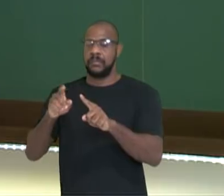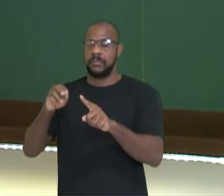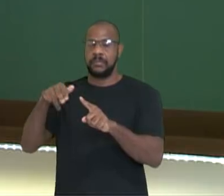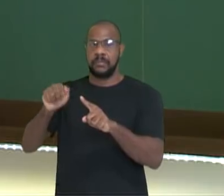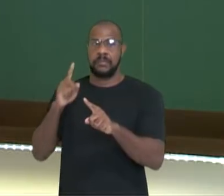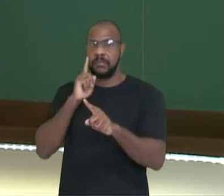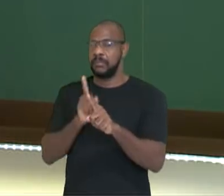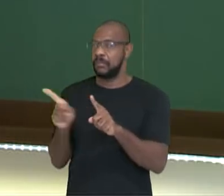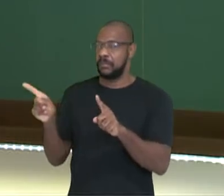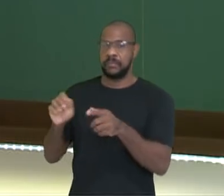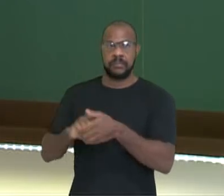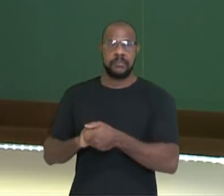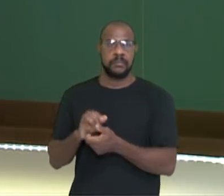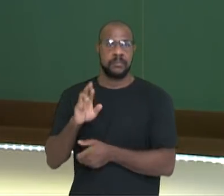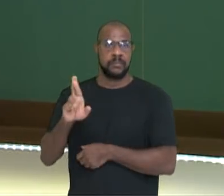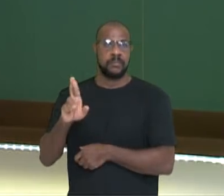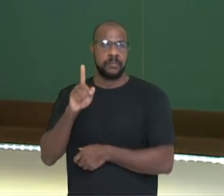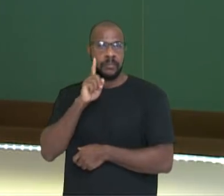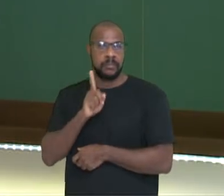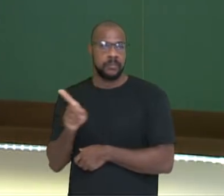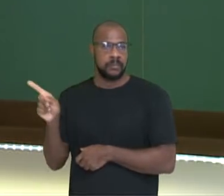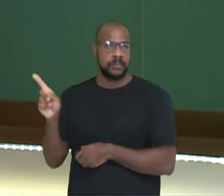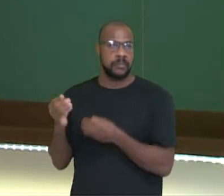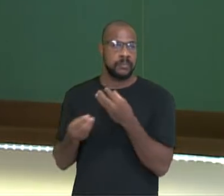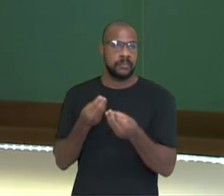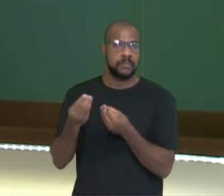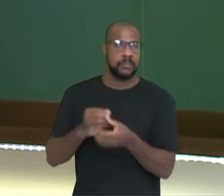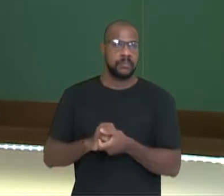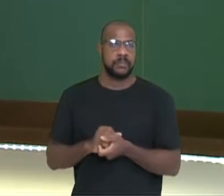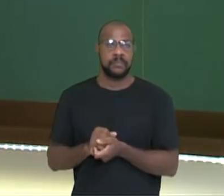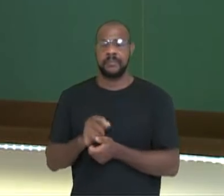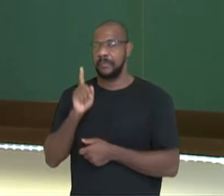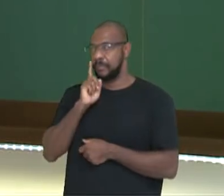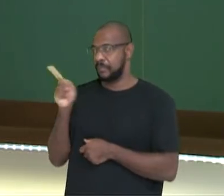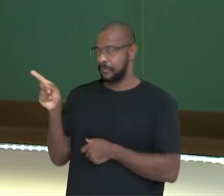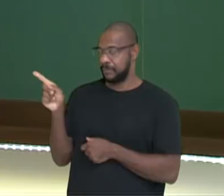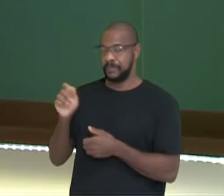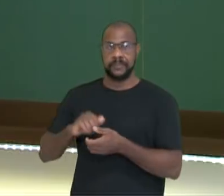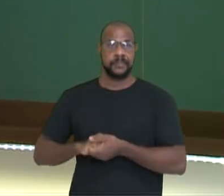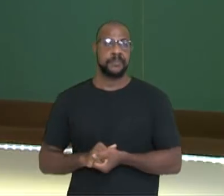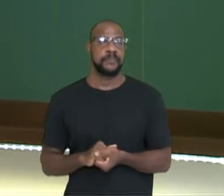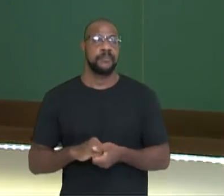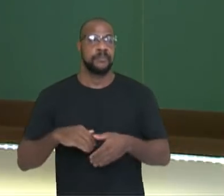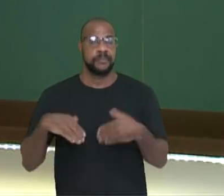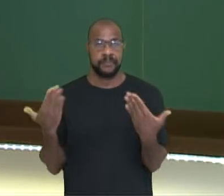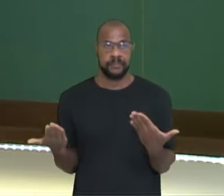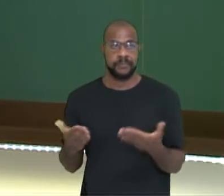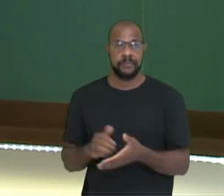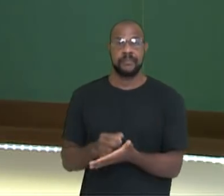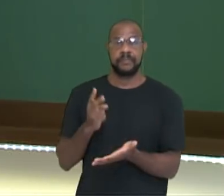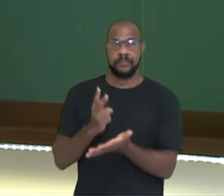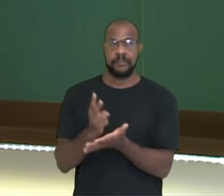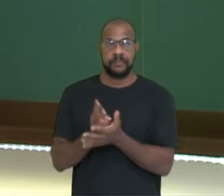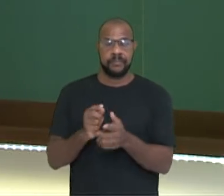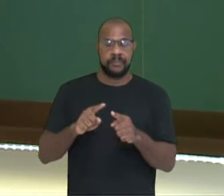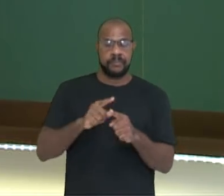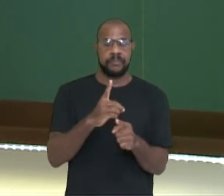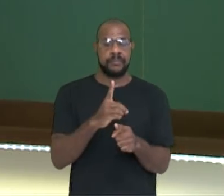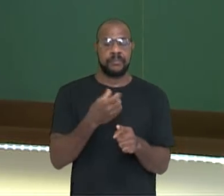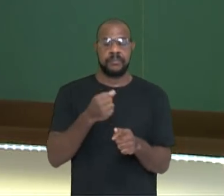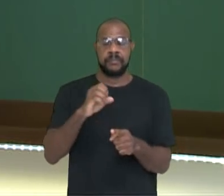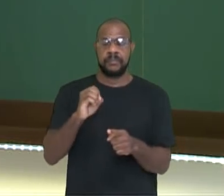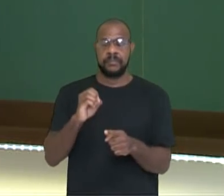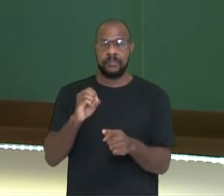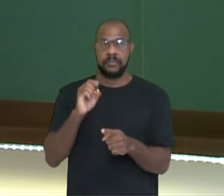6 radianos. Essa informação também vem da nossa circunferência trigonométrica, de que 180 graus equivale